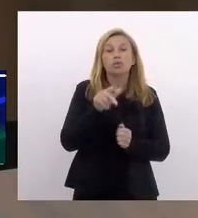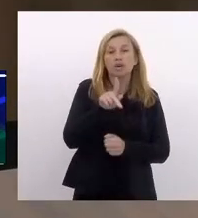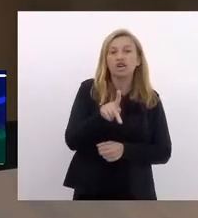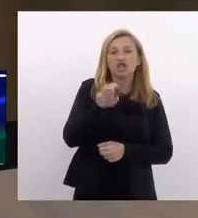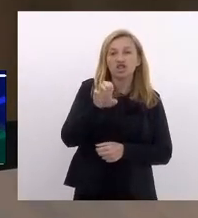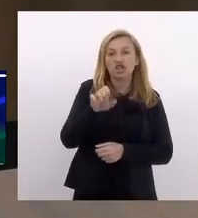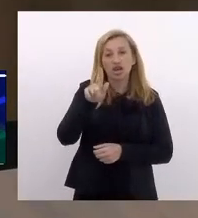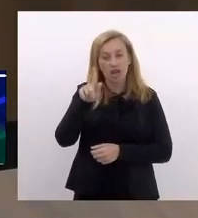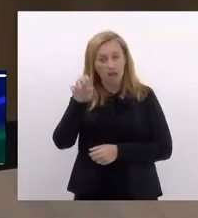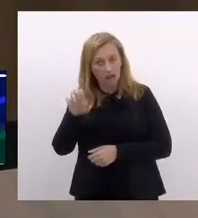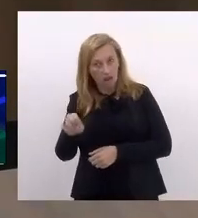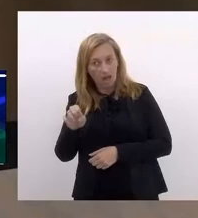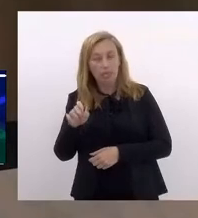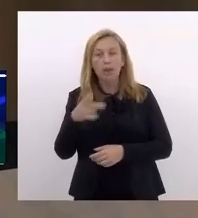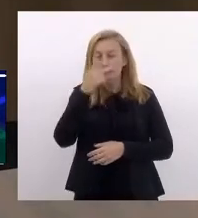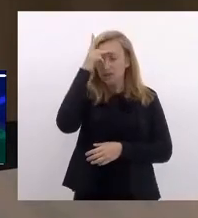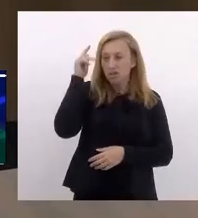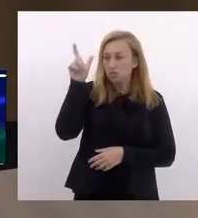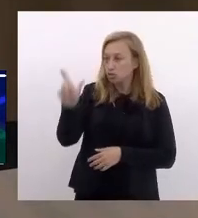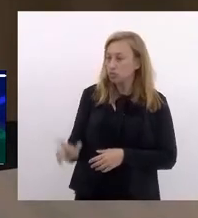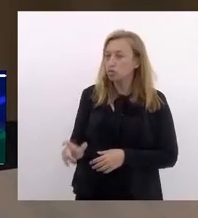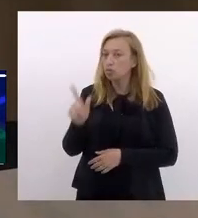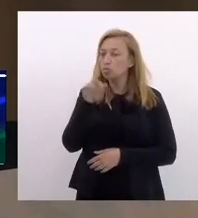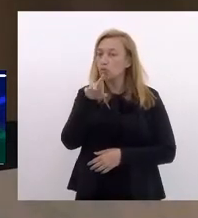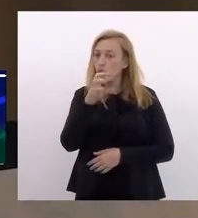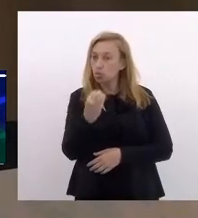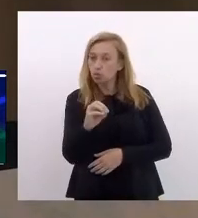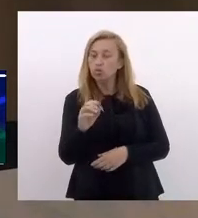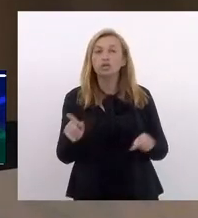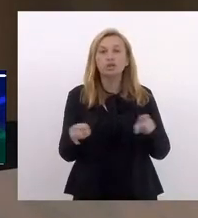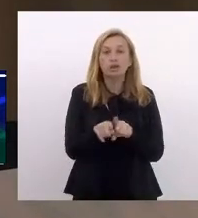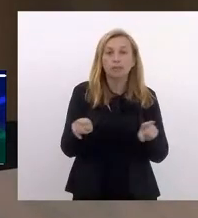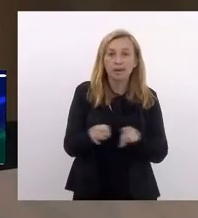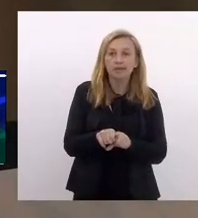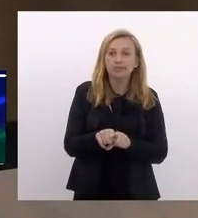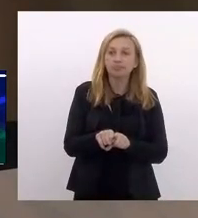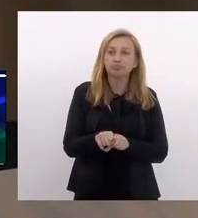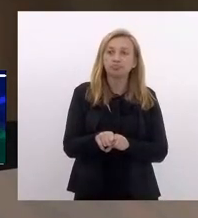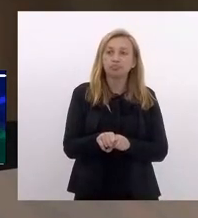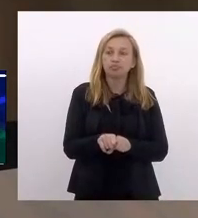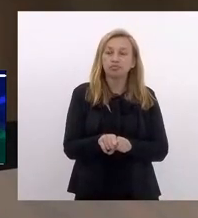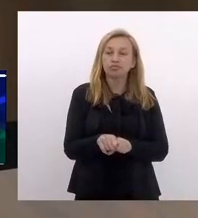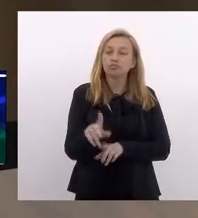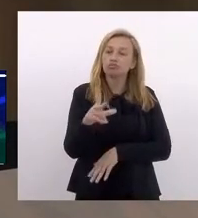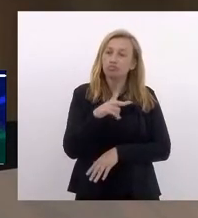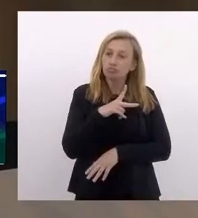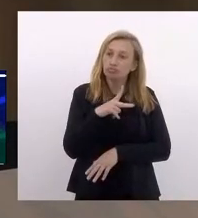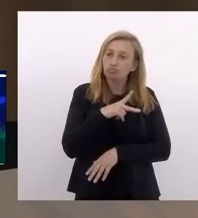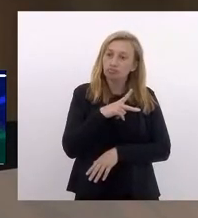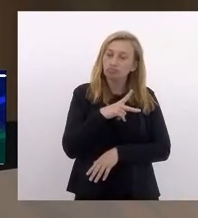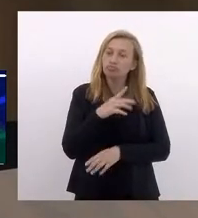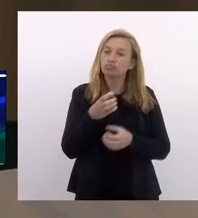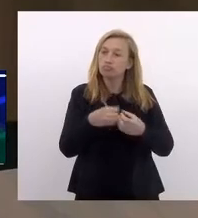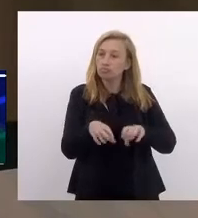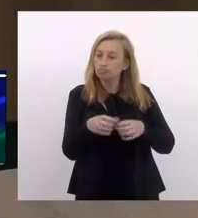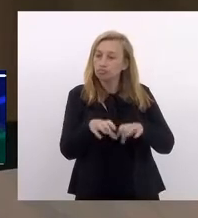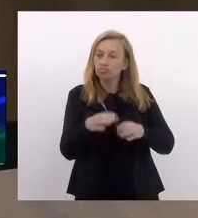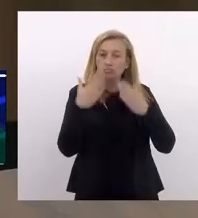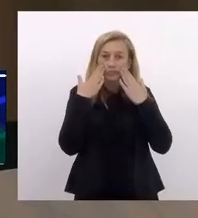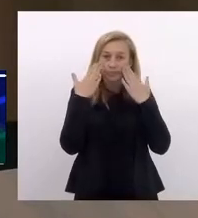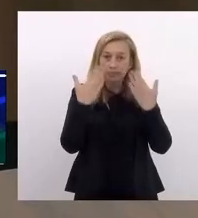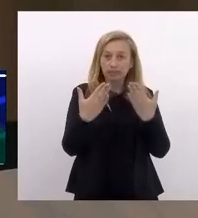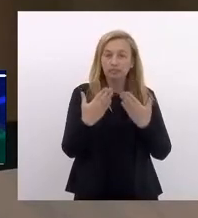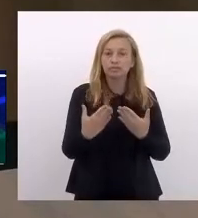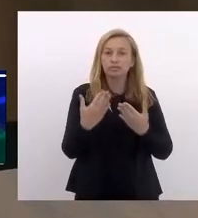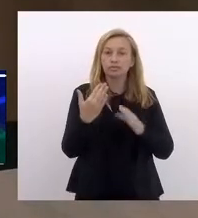na pessoa do Dr. Bruno do B, juntamente com os próprios concursados que apresentaram as